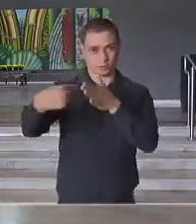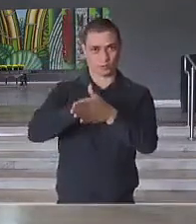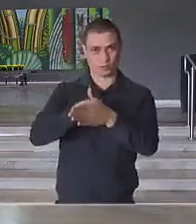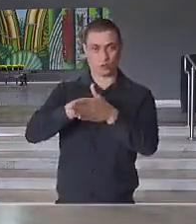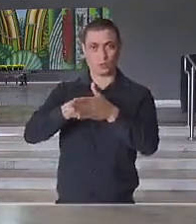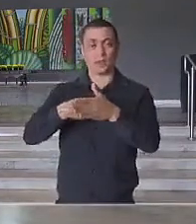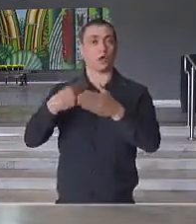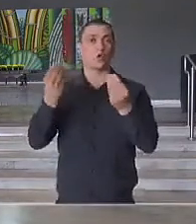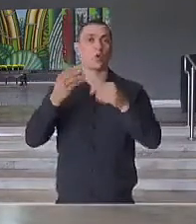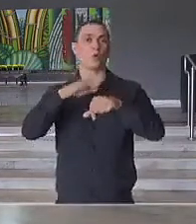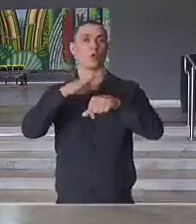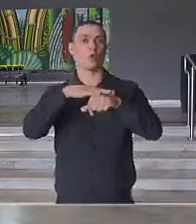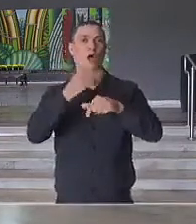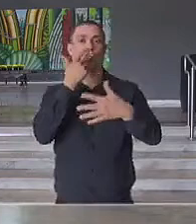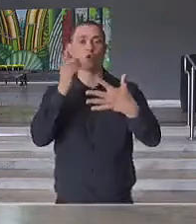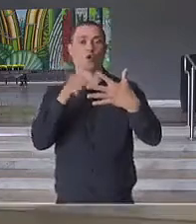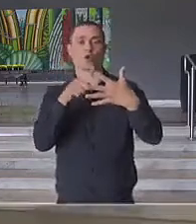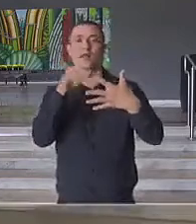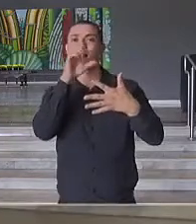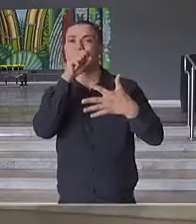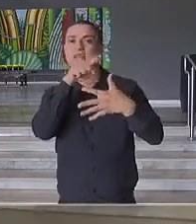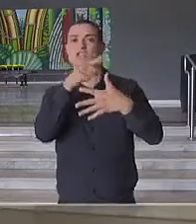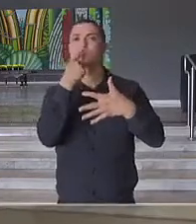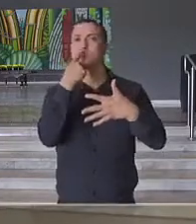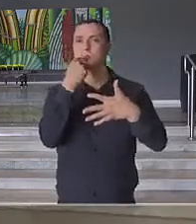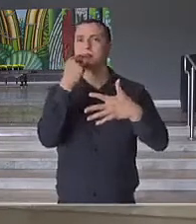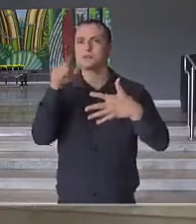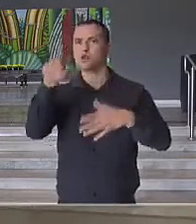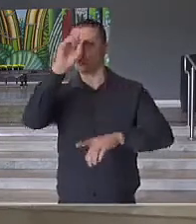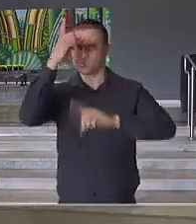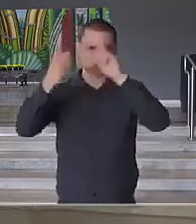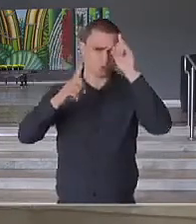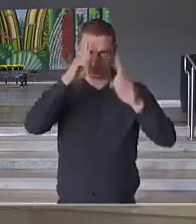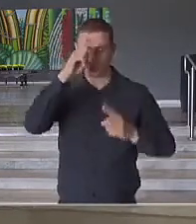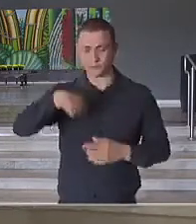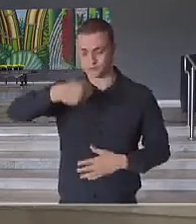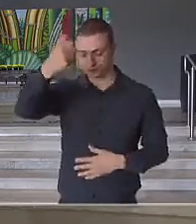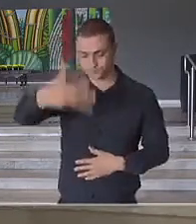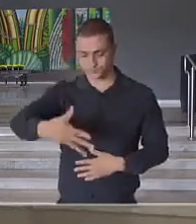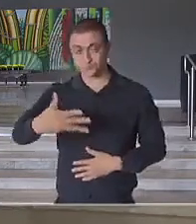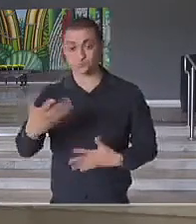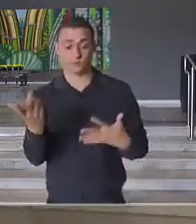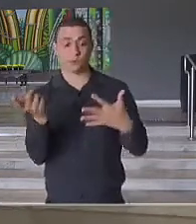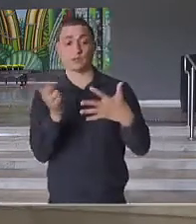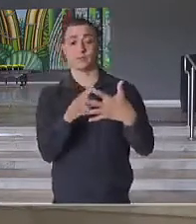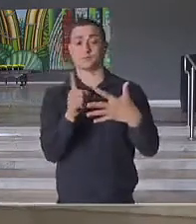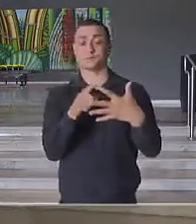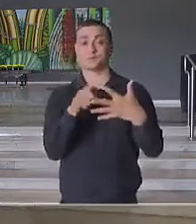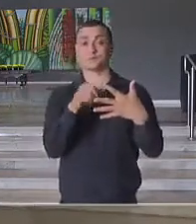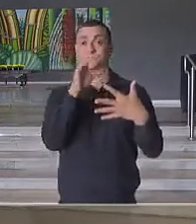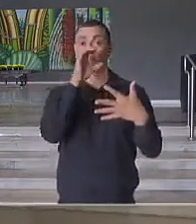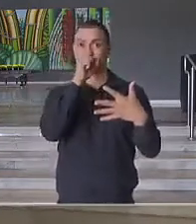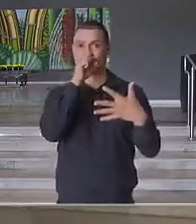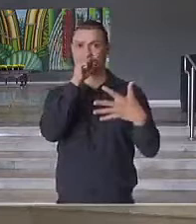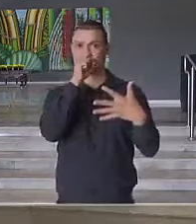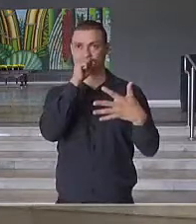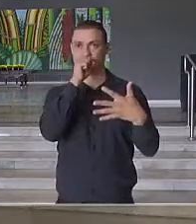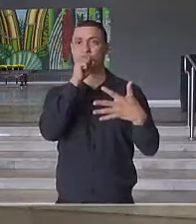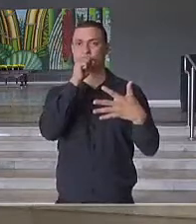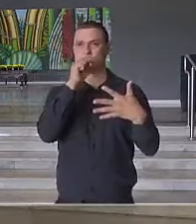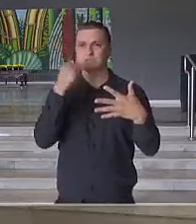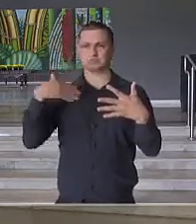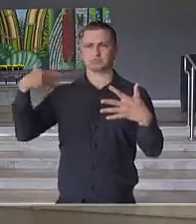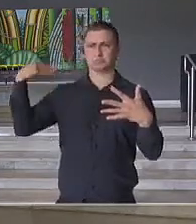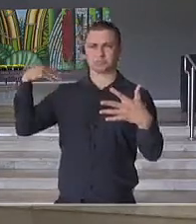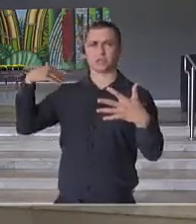o que funciona nas fases laranja e vermelha, porque eu vi que teve algumas dúvidas sobre isso. Então, na fase laranja, na coletiva de 2 semanas atrás,